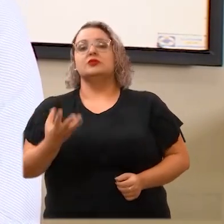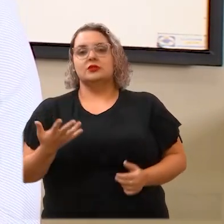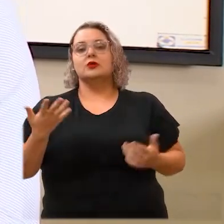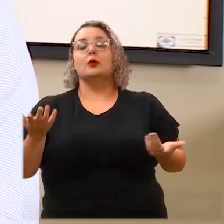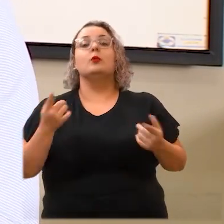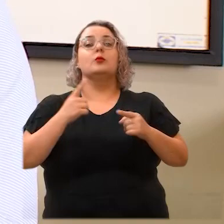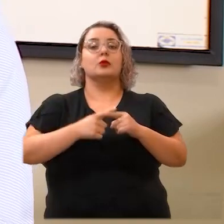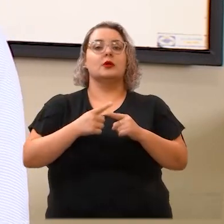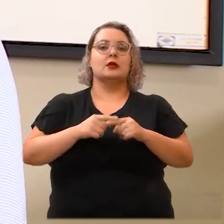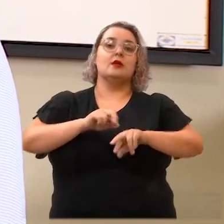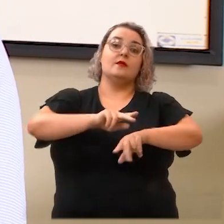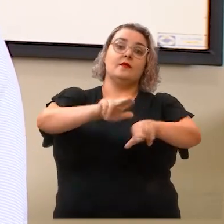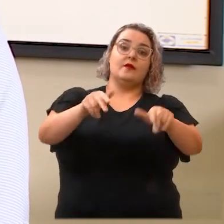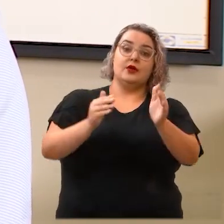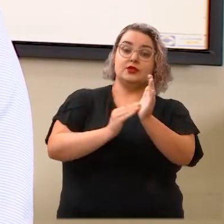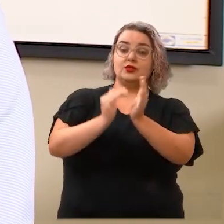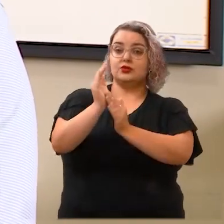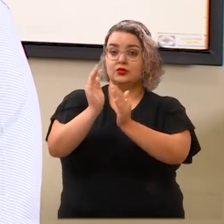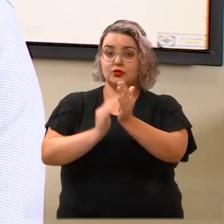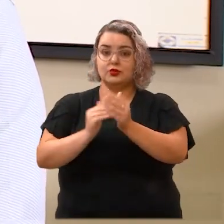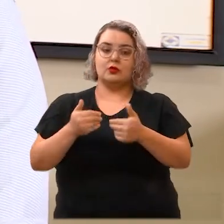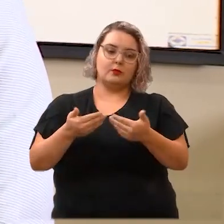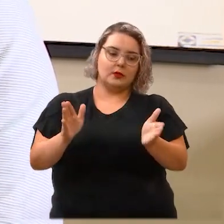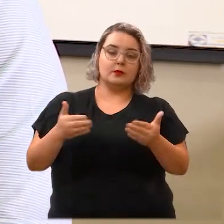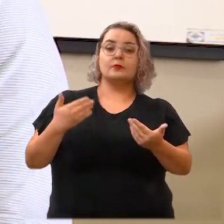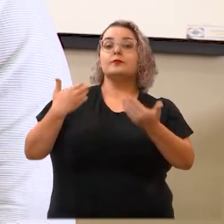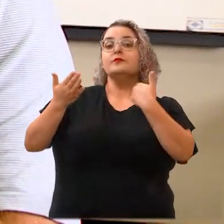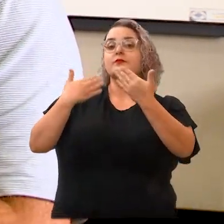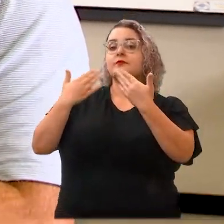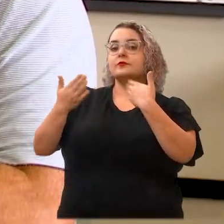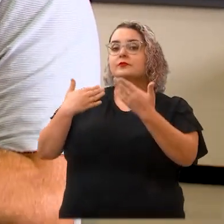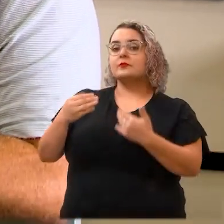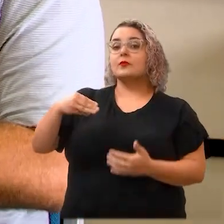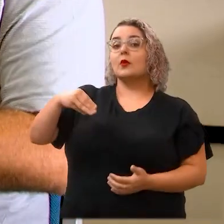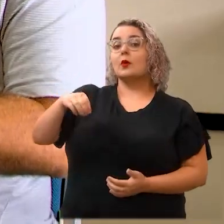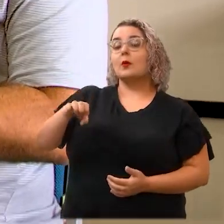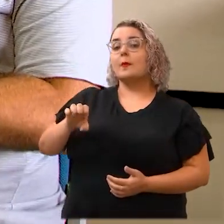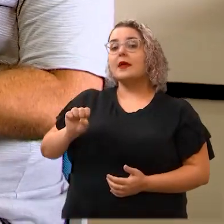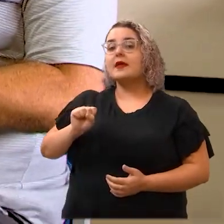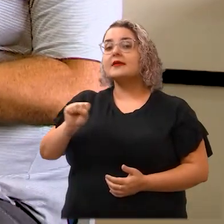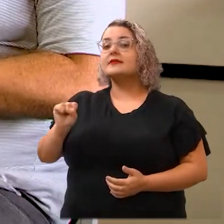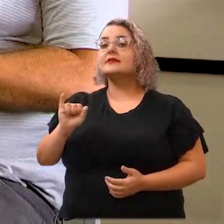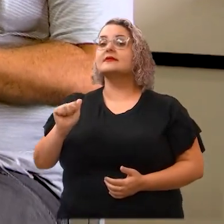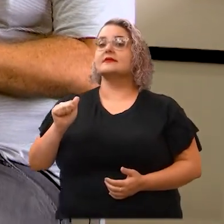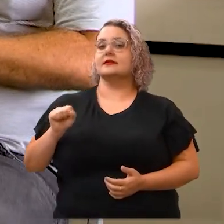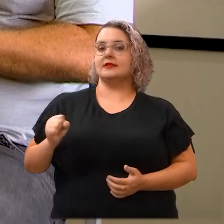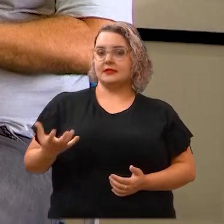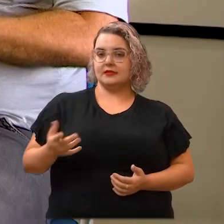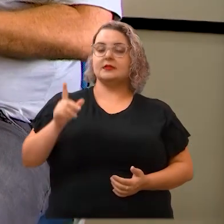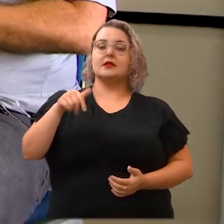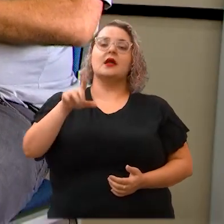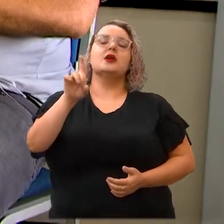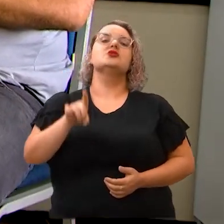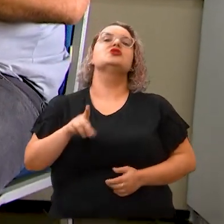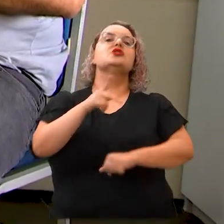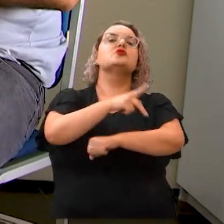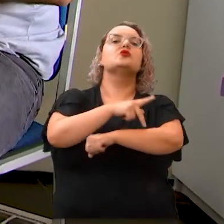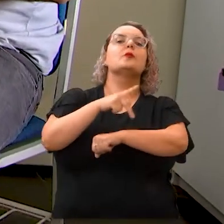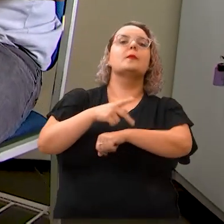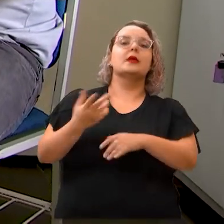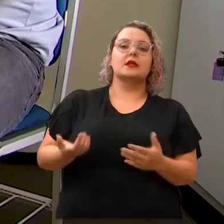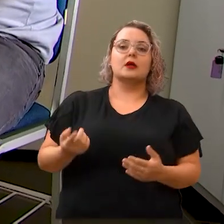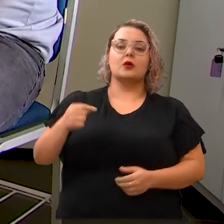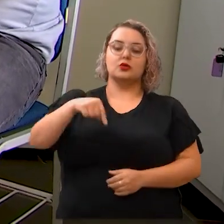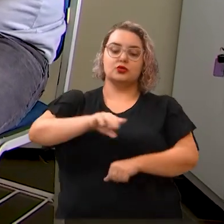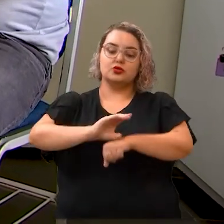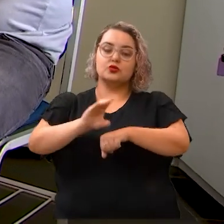porque vem muitos concursos por aí a gente vai bater um papo com o Messias não é que é diretor pedagógico